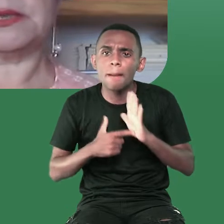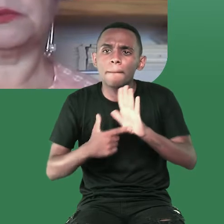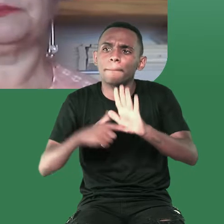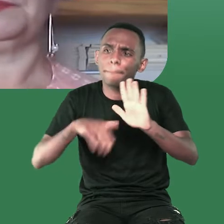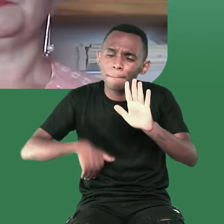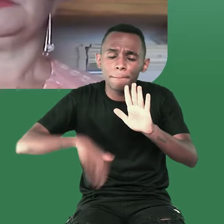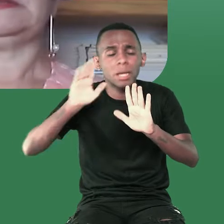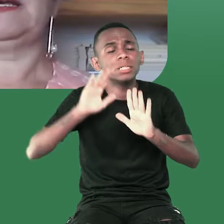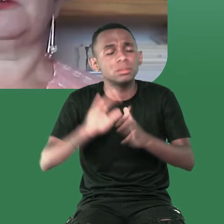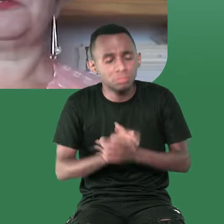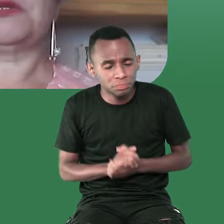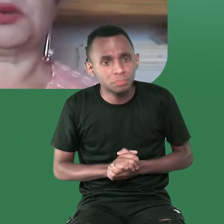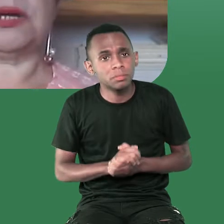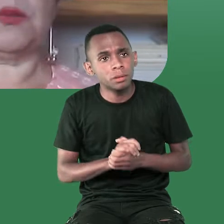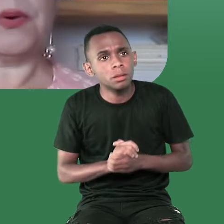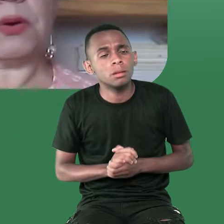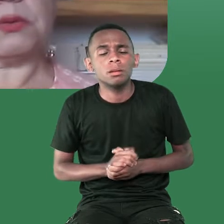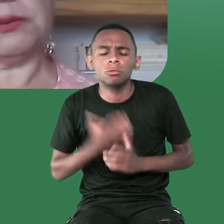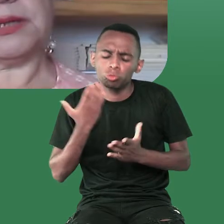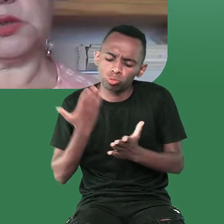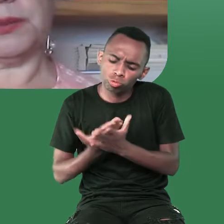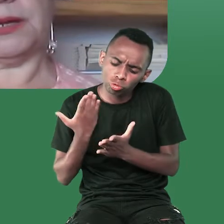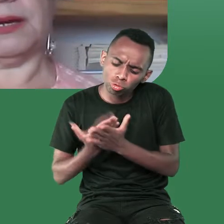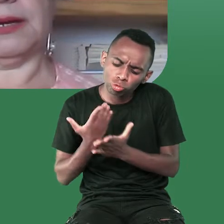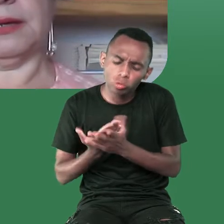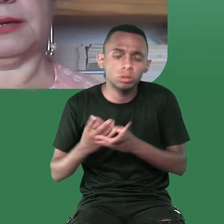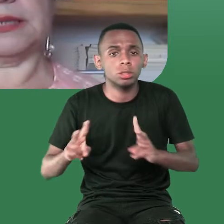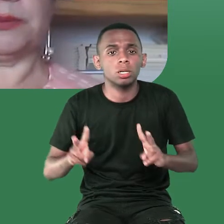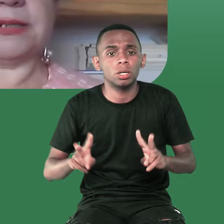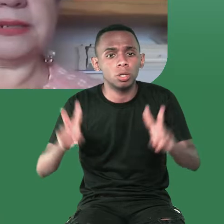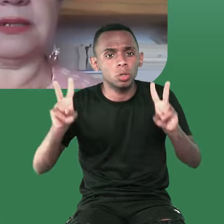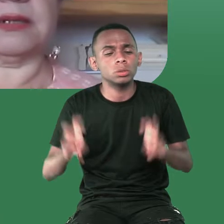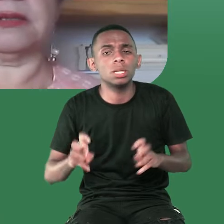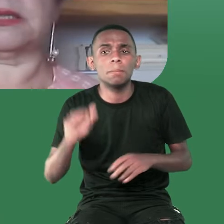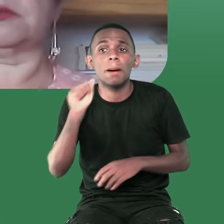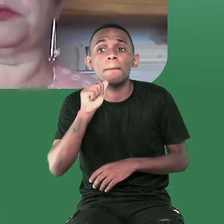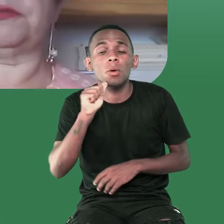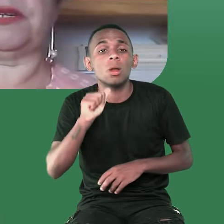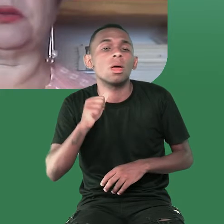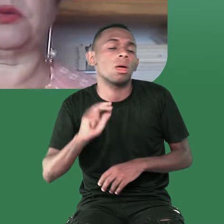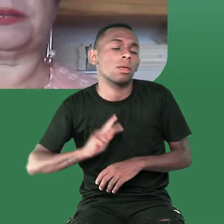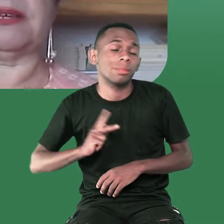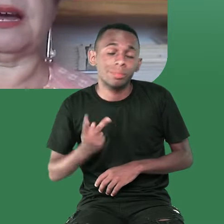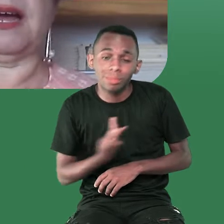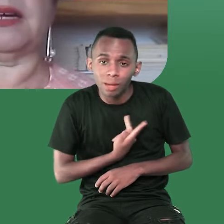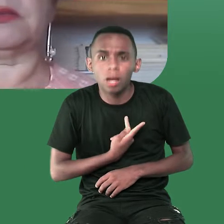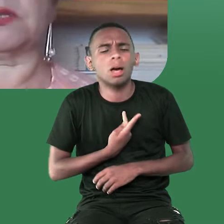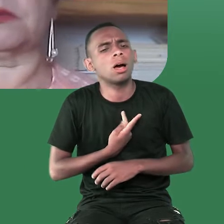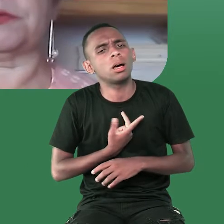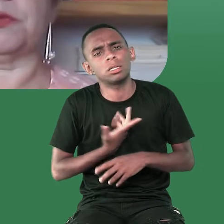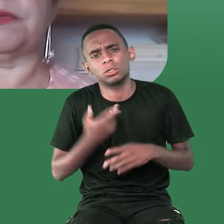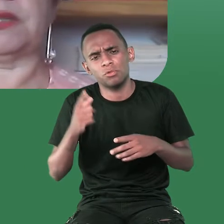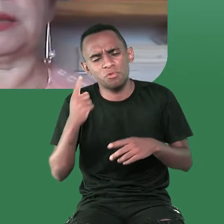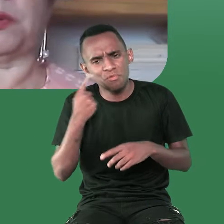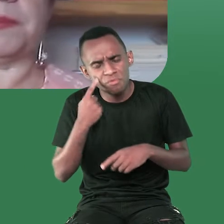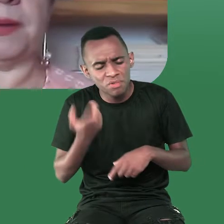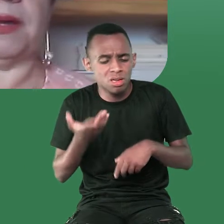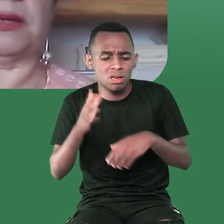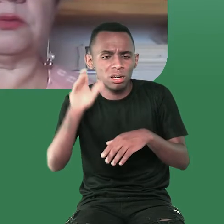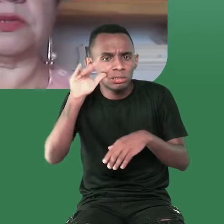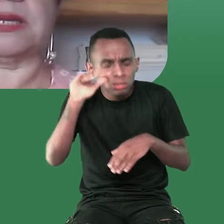mostrar mesmo. Daí eu fui estudar um pouco, né, sobre as mulheres trans, eu fui ver documentários, eu fui